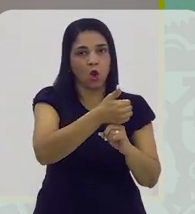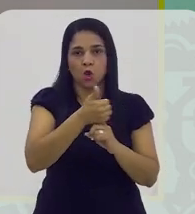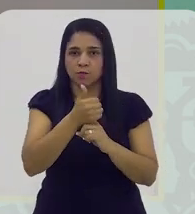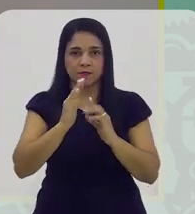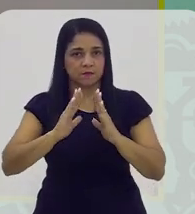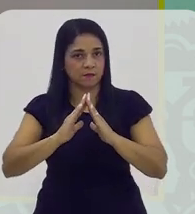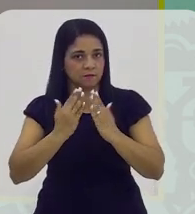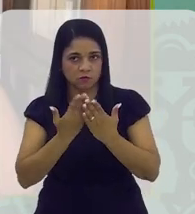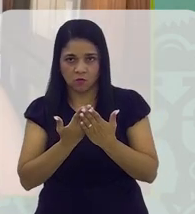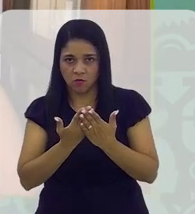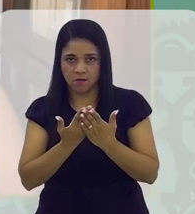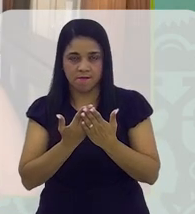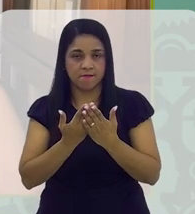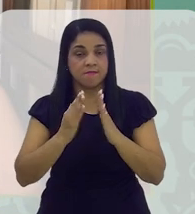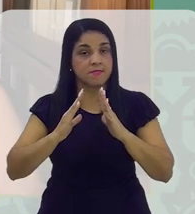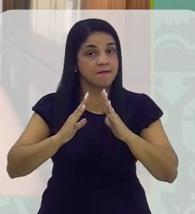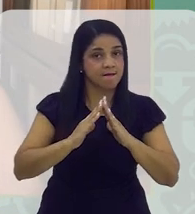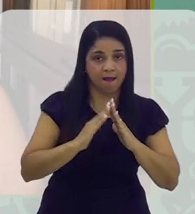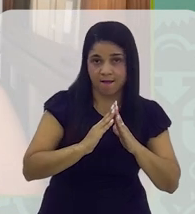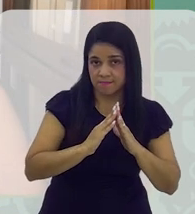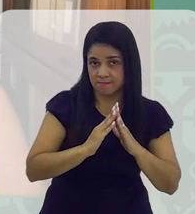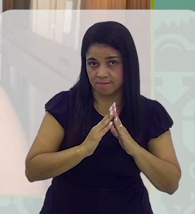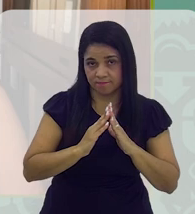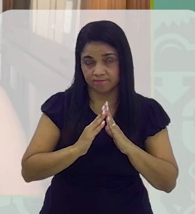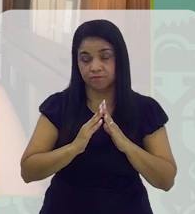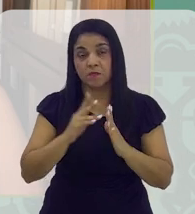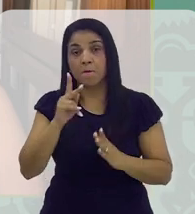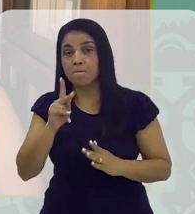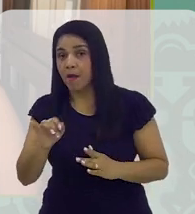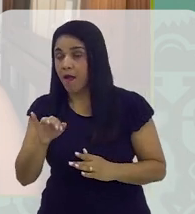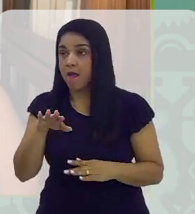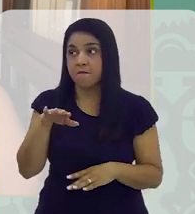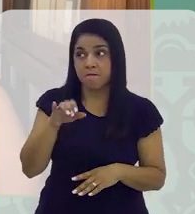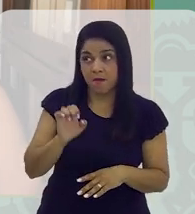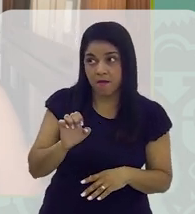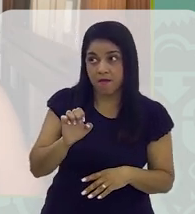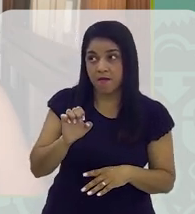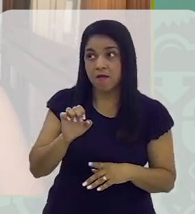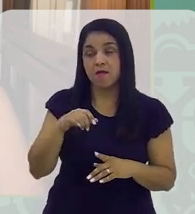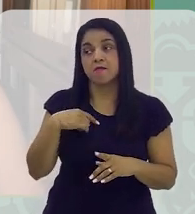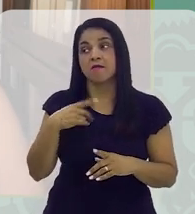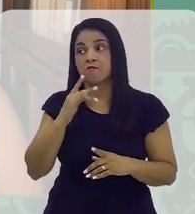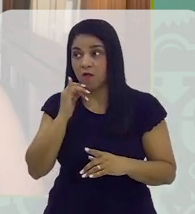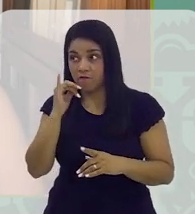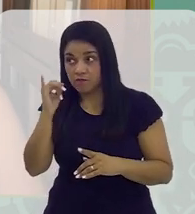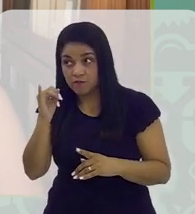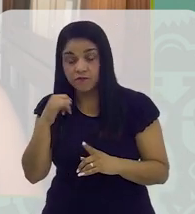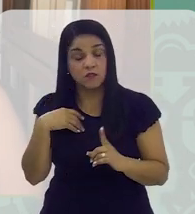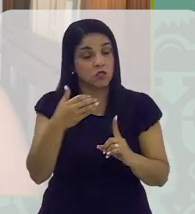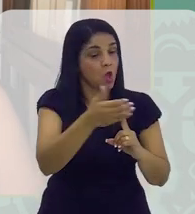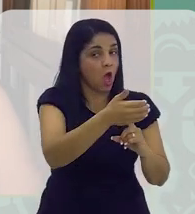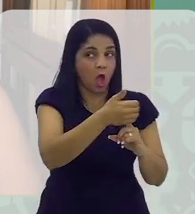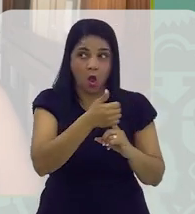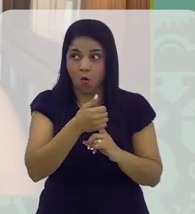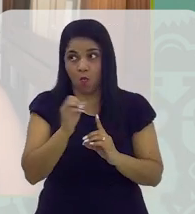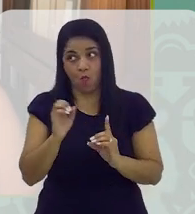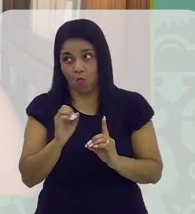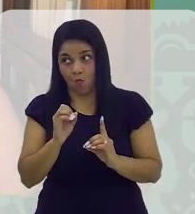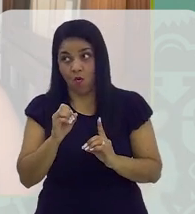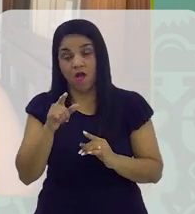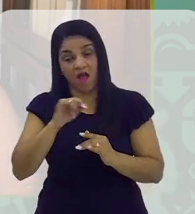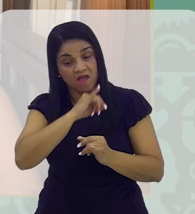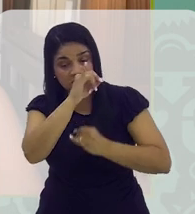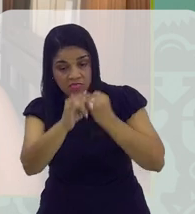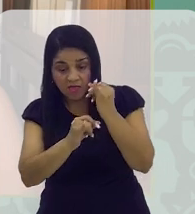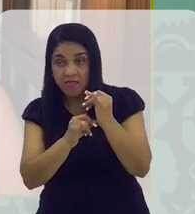eles falam, a gente pegou várias vezes eles falando, pai, mãe, vocês não acolhem a gente vai ser acolhido